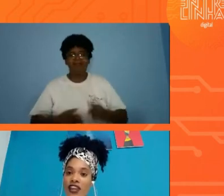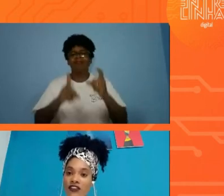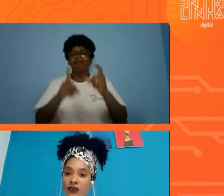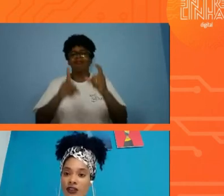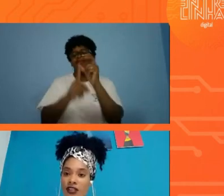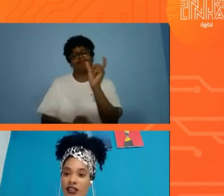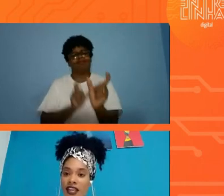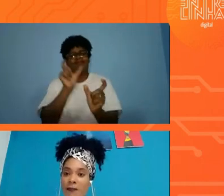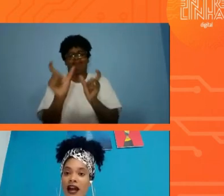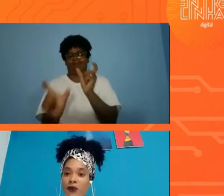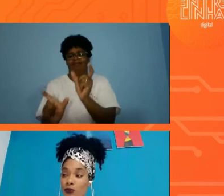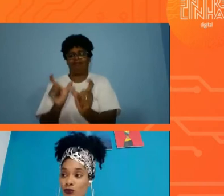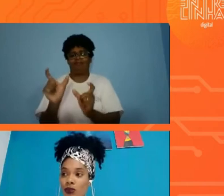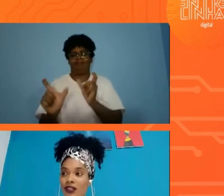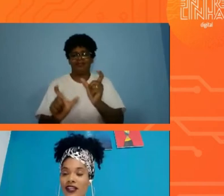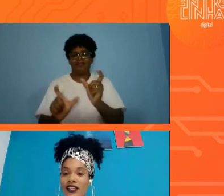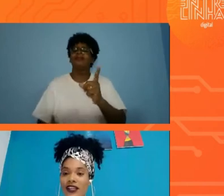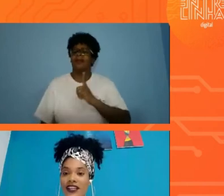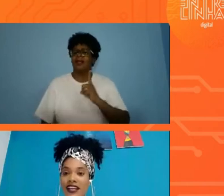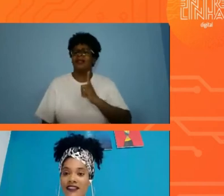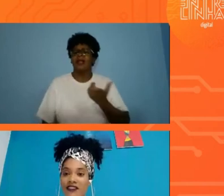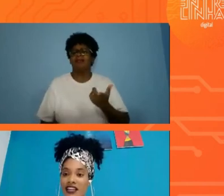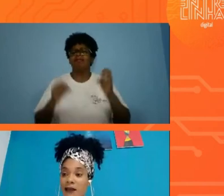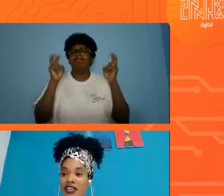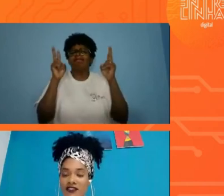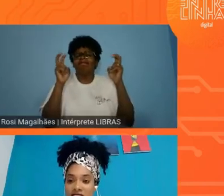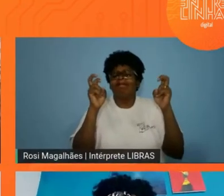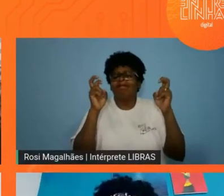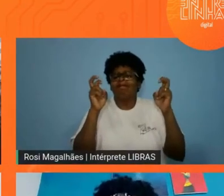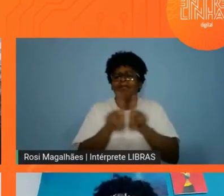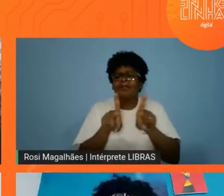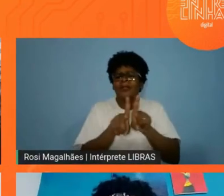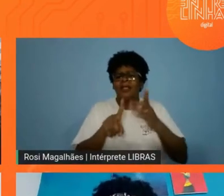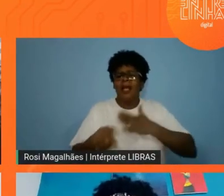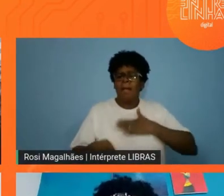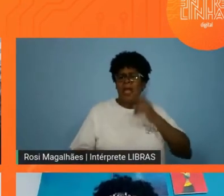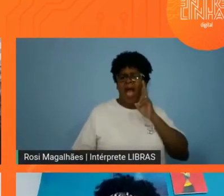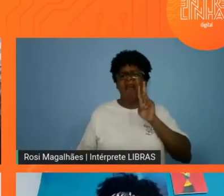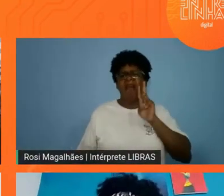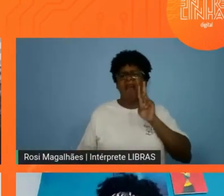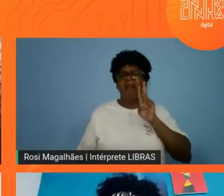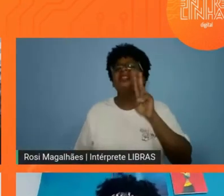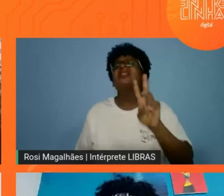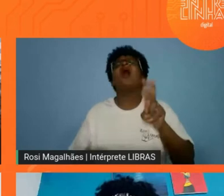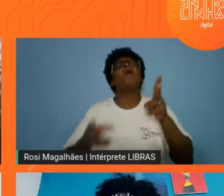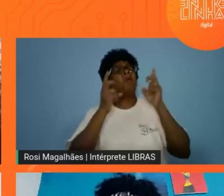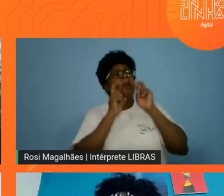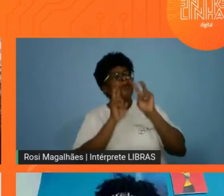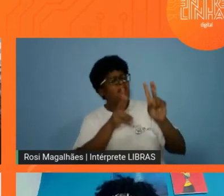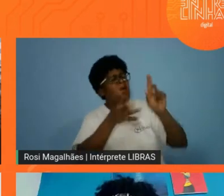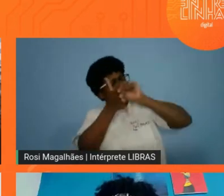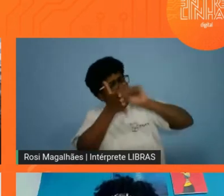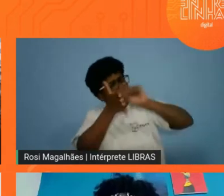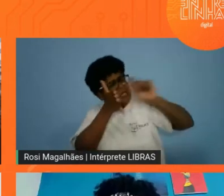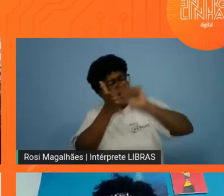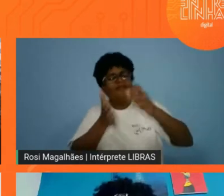eu vejo e reparo o mundo e através da minha visão e percepção desse mundo eu escrevo os meus sentimentos,